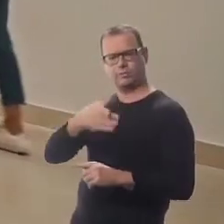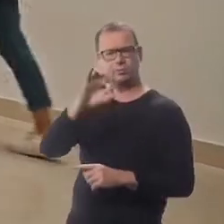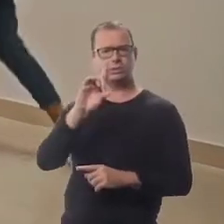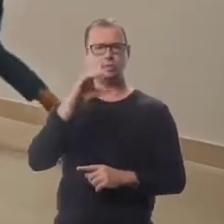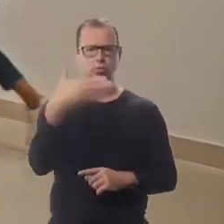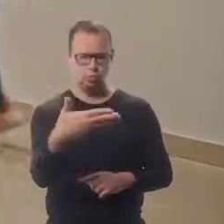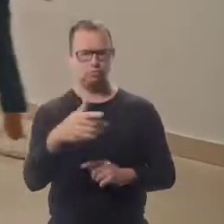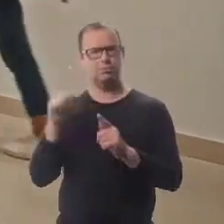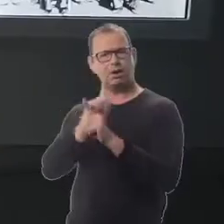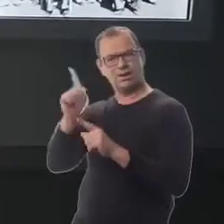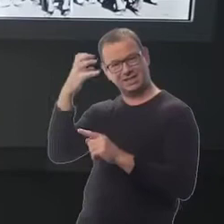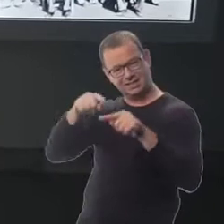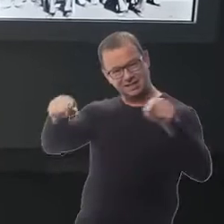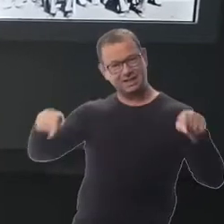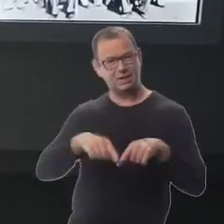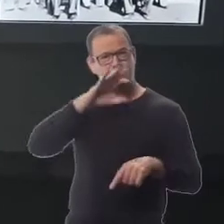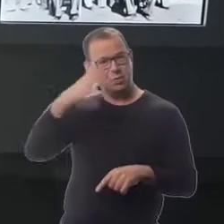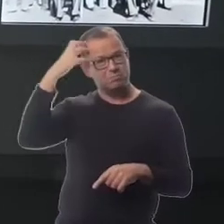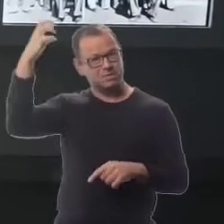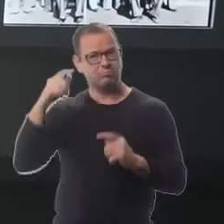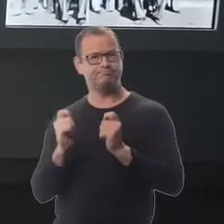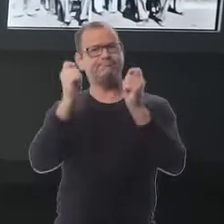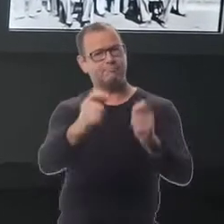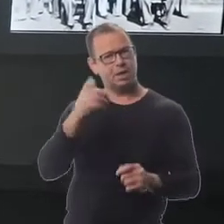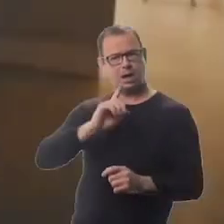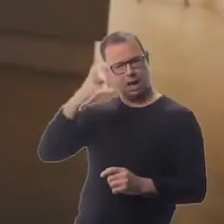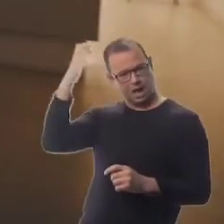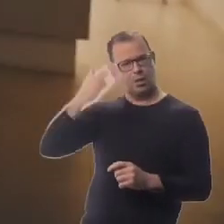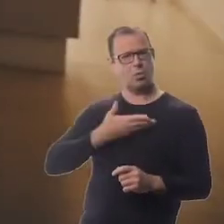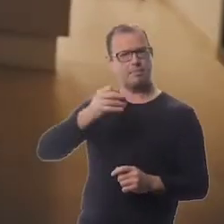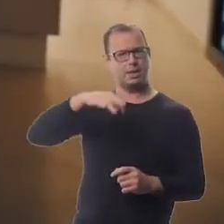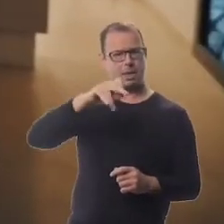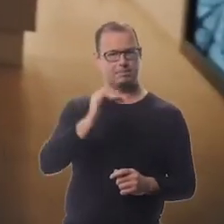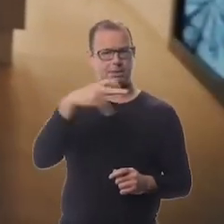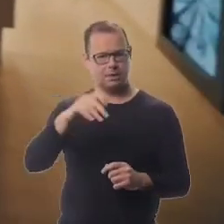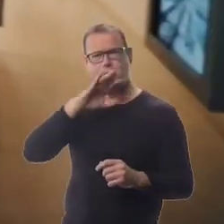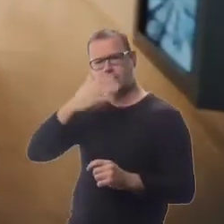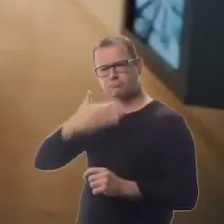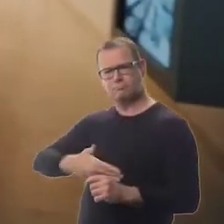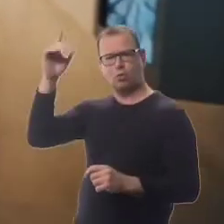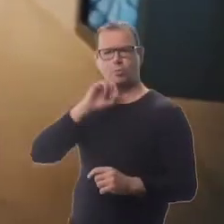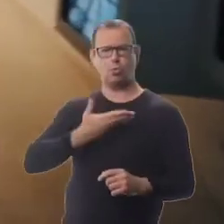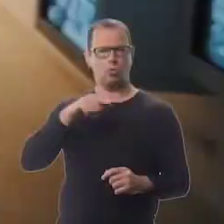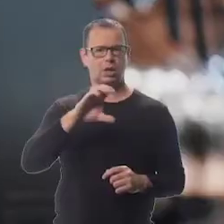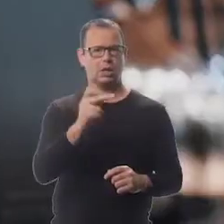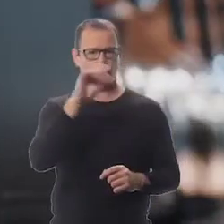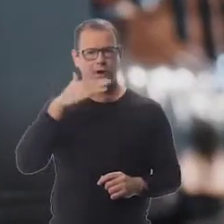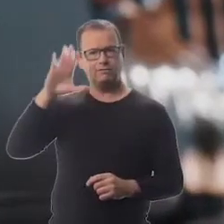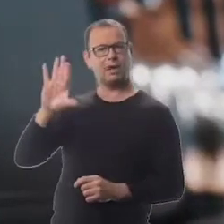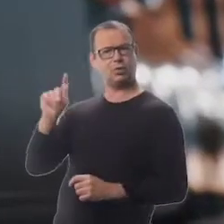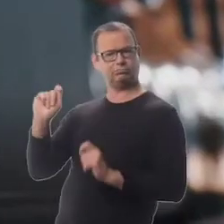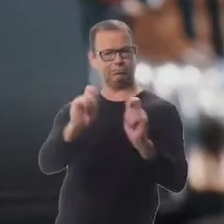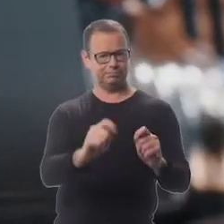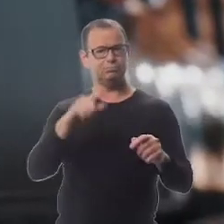O Salão do Príncipe foi oferecido pela rainha Dona Maria Pia ao seu filho mais velho, o Príncipe Dom Carlos, pelos seus 14 anos. O